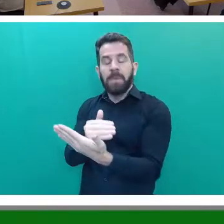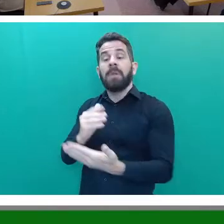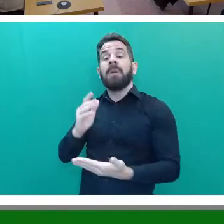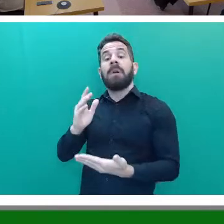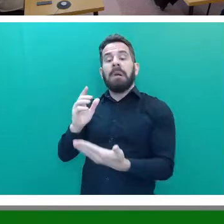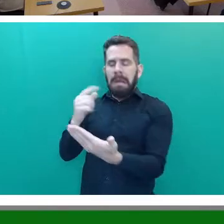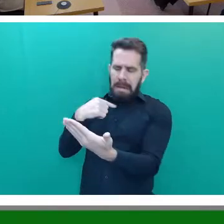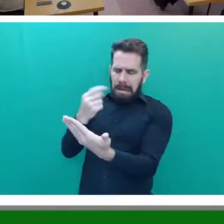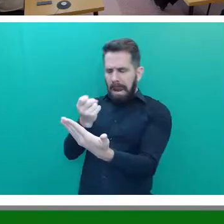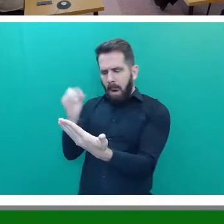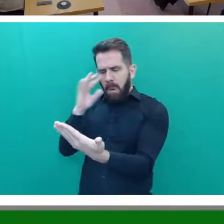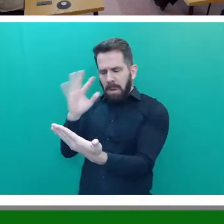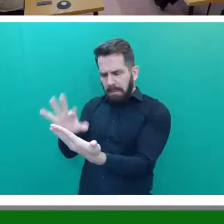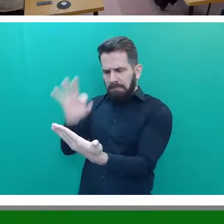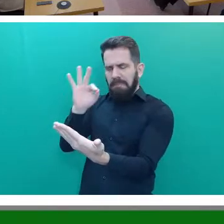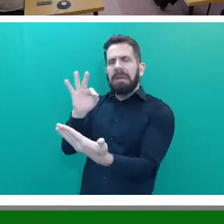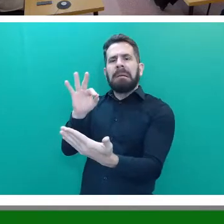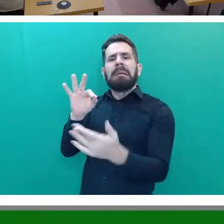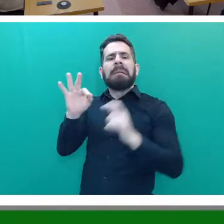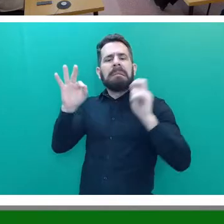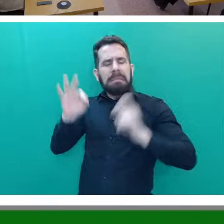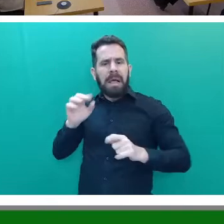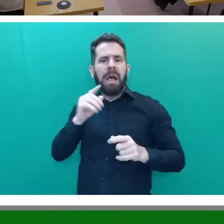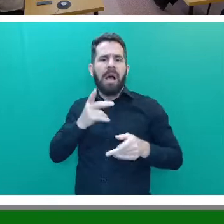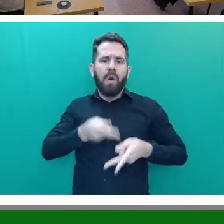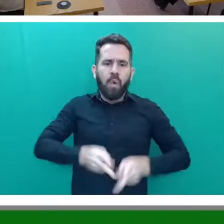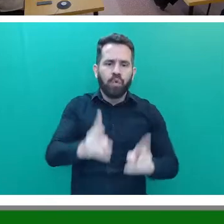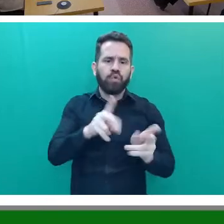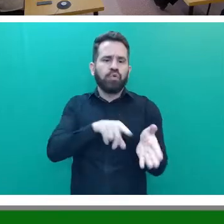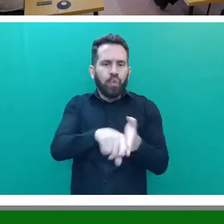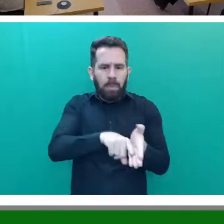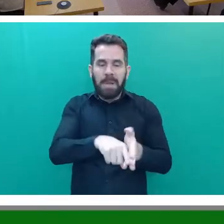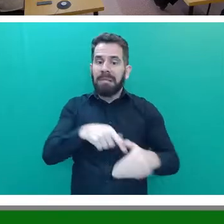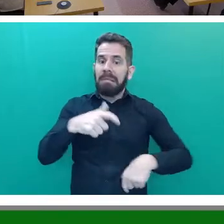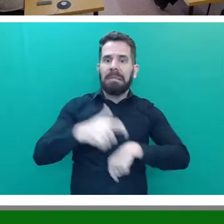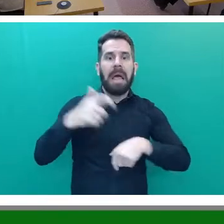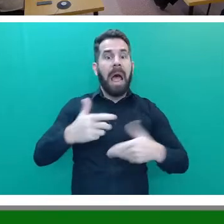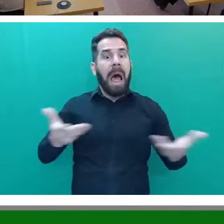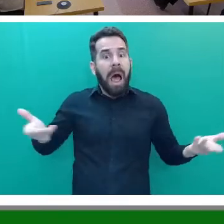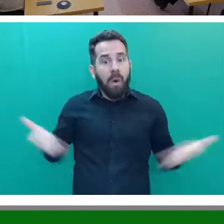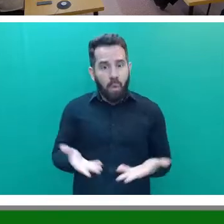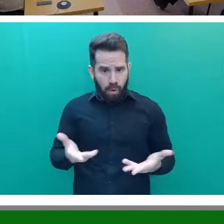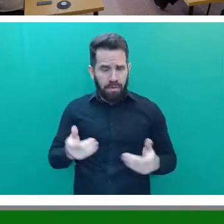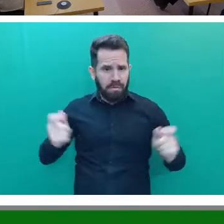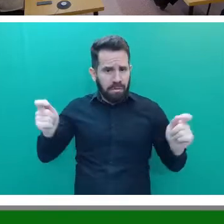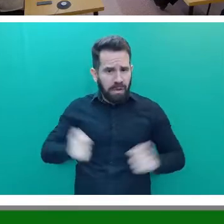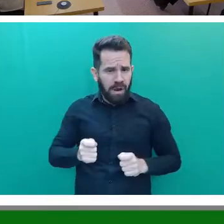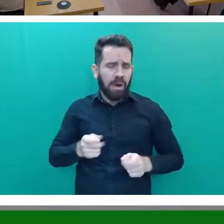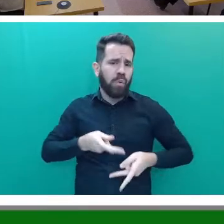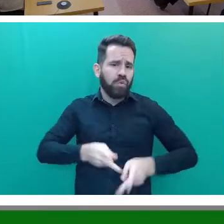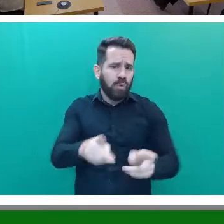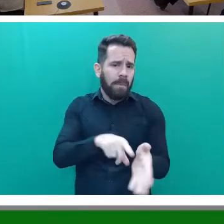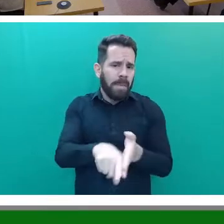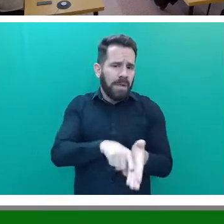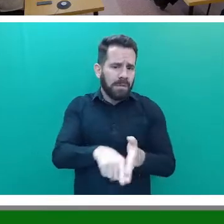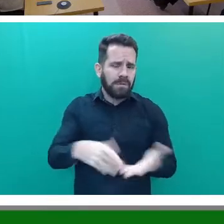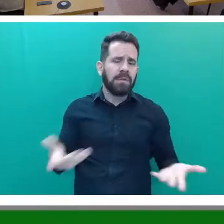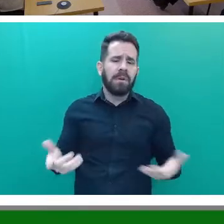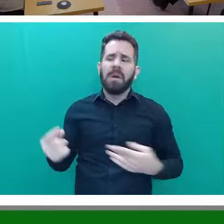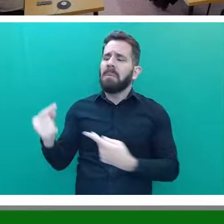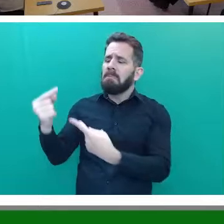em realizar o desdobramento dessa pesquisa de maneira mais imediata? Né? Continuar a sua pesquisa? Se sim, qual e por